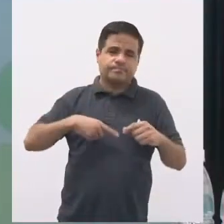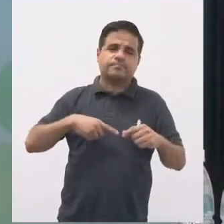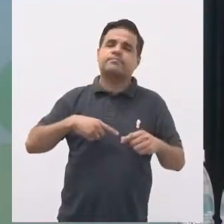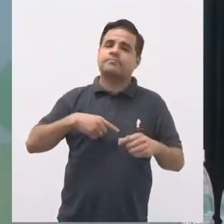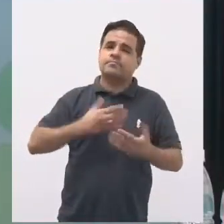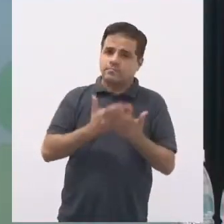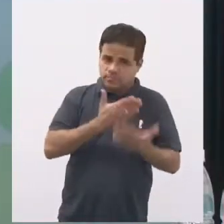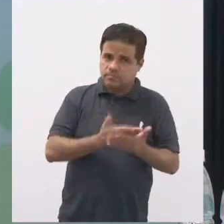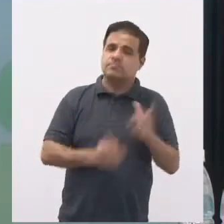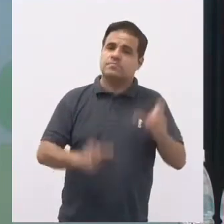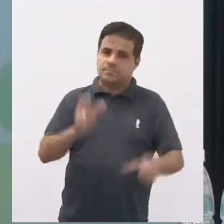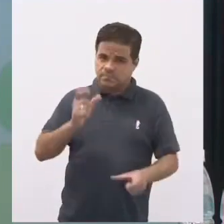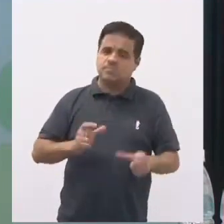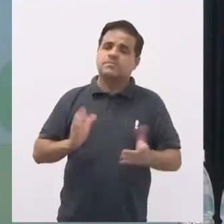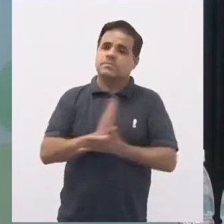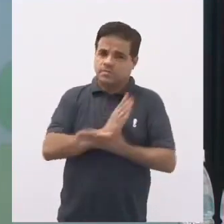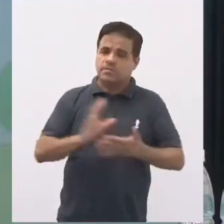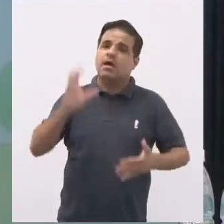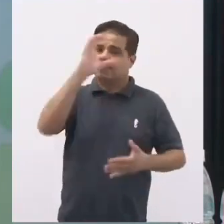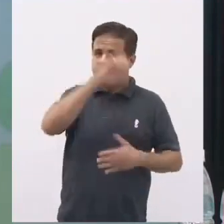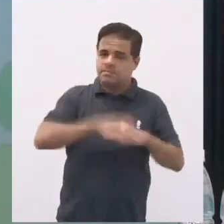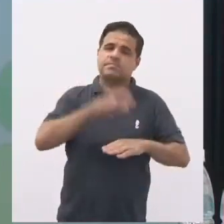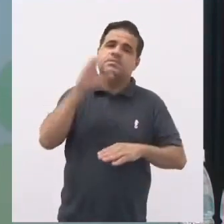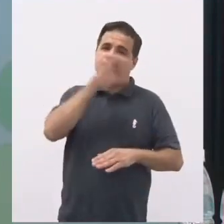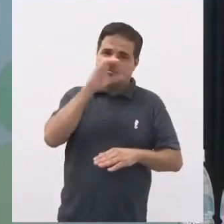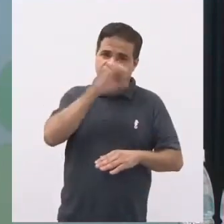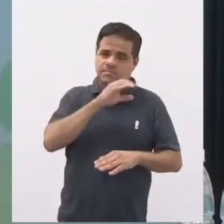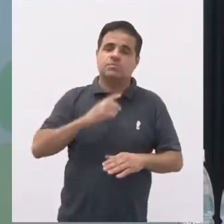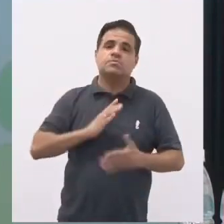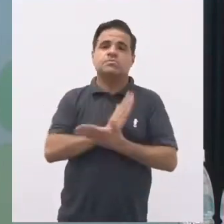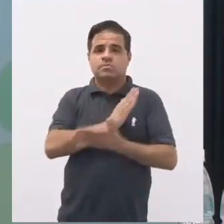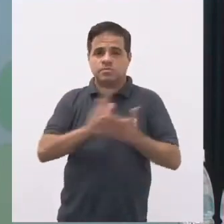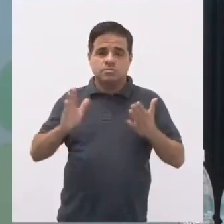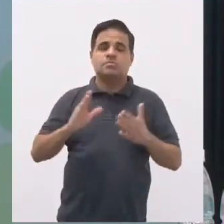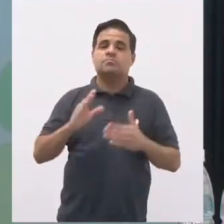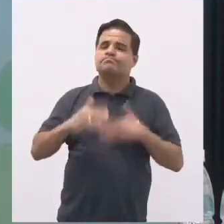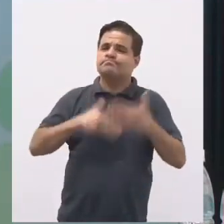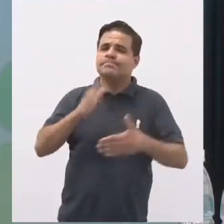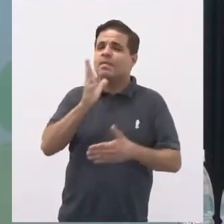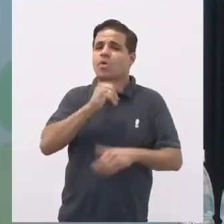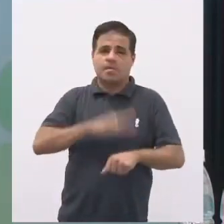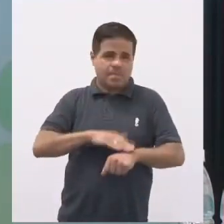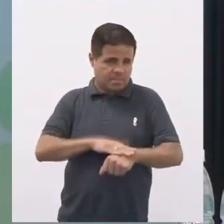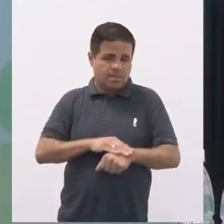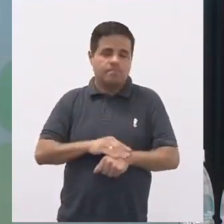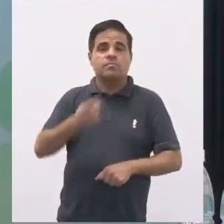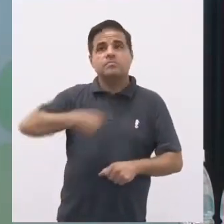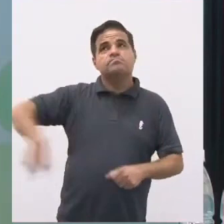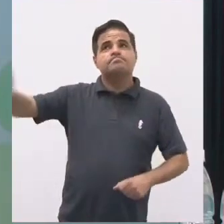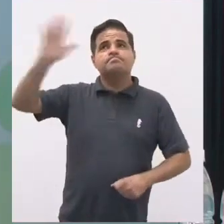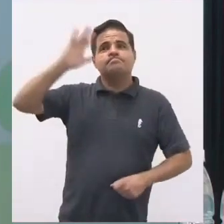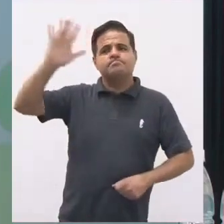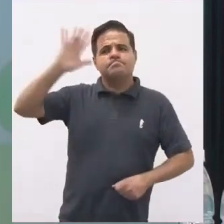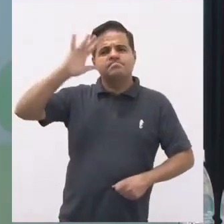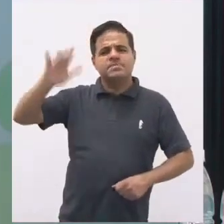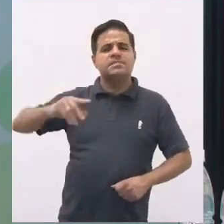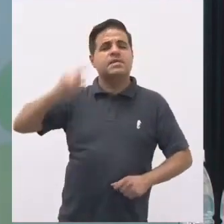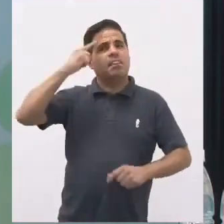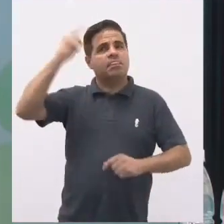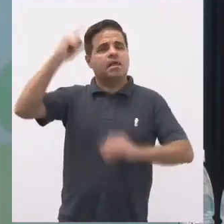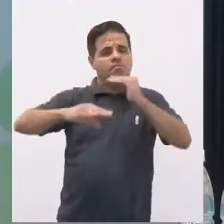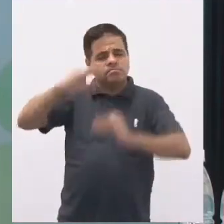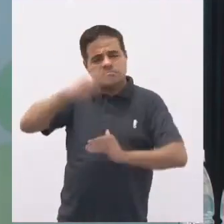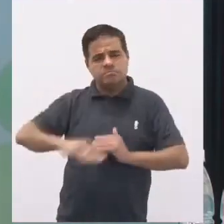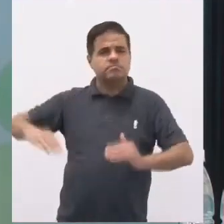que aprendem mais rápido, estudantes que levam um tempo maior para essa aprendizagem. Então, quando a gente pensa na ideia da equidade, é